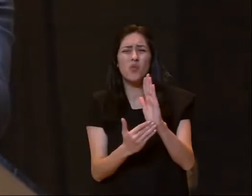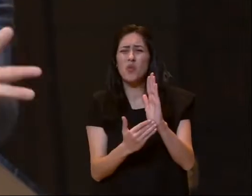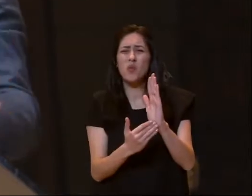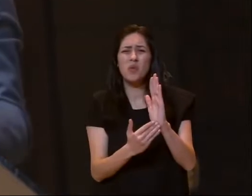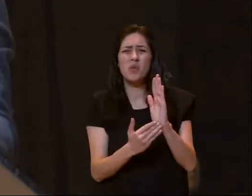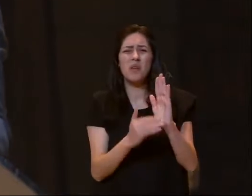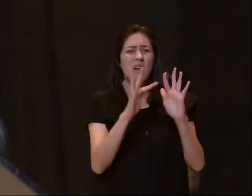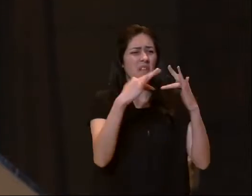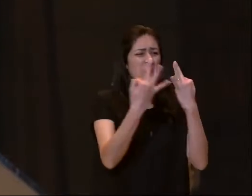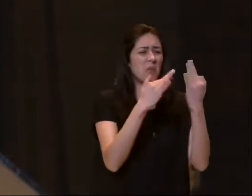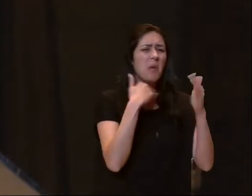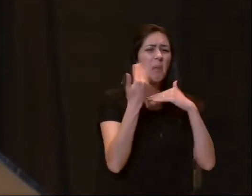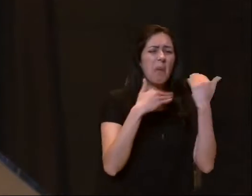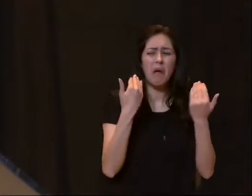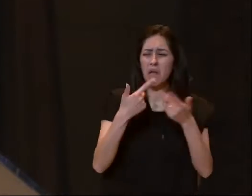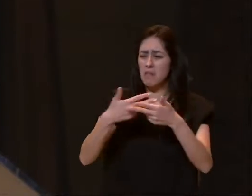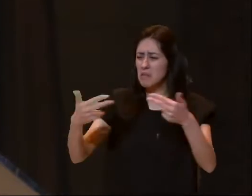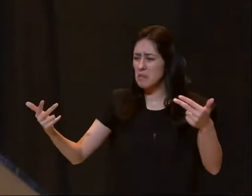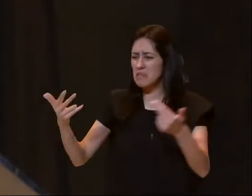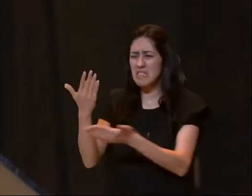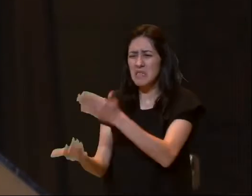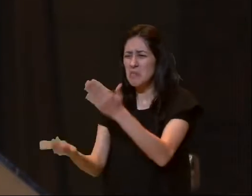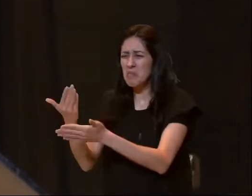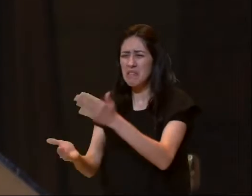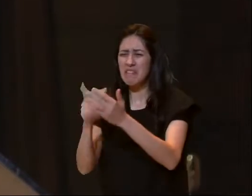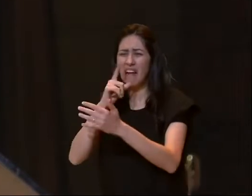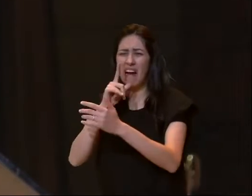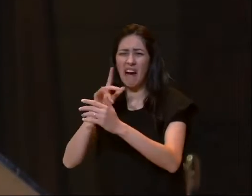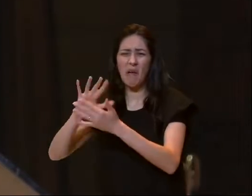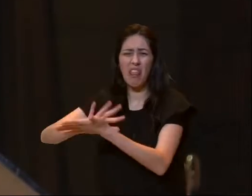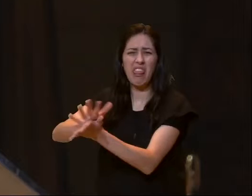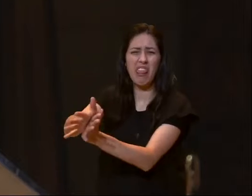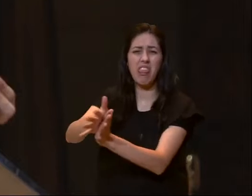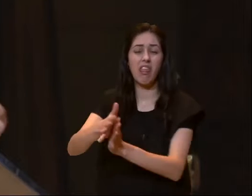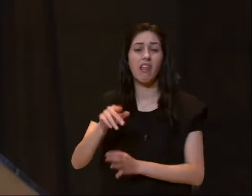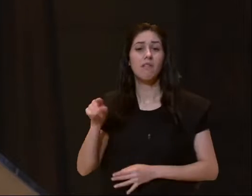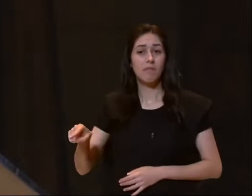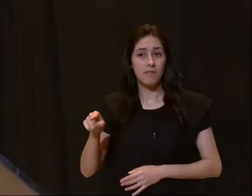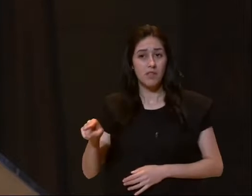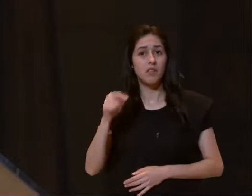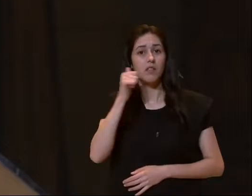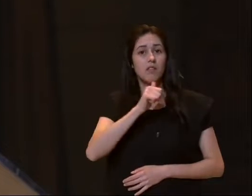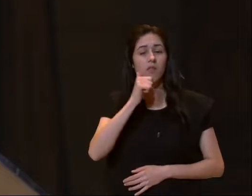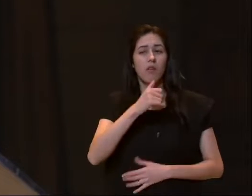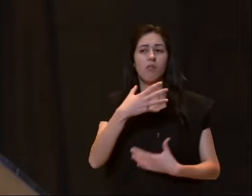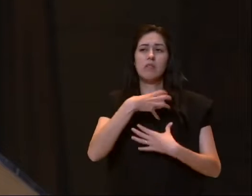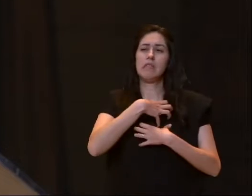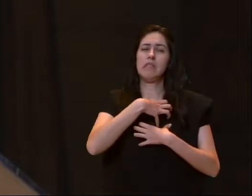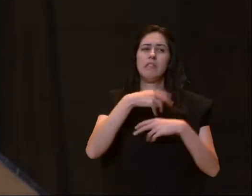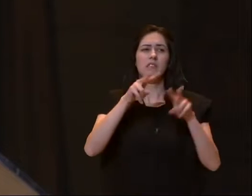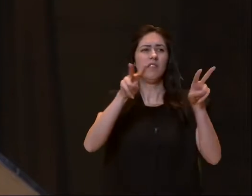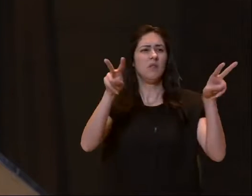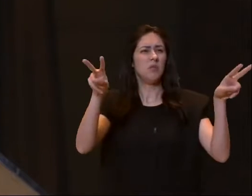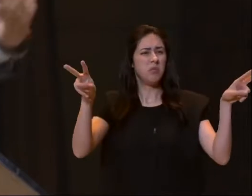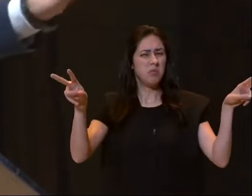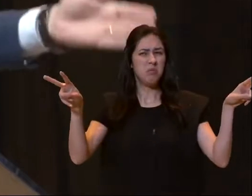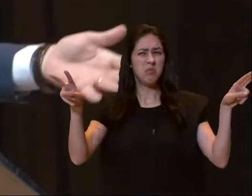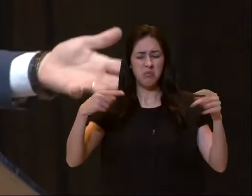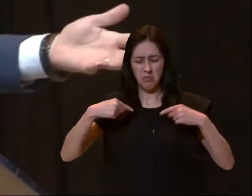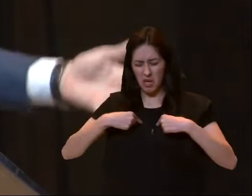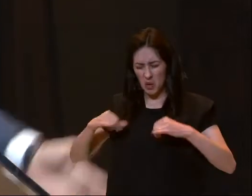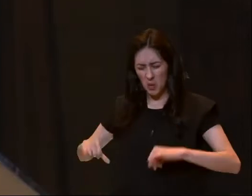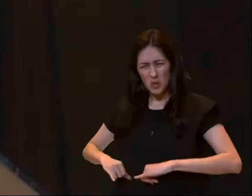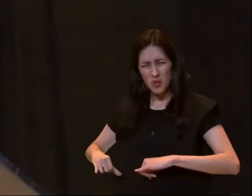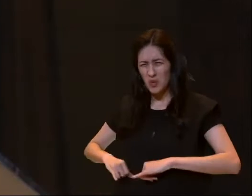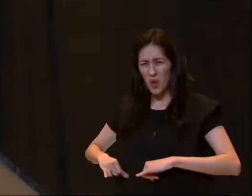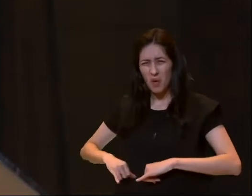os pertences. E ela é, de certa maneira, confortada quando ela entende que a sua dor não é tão grande como